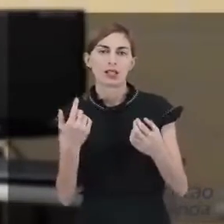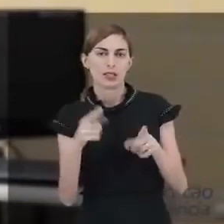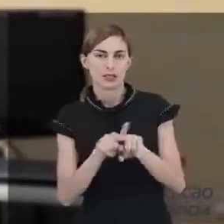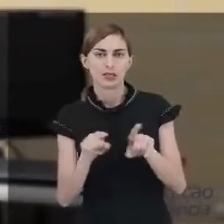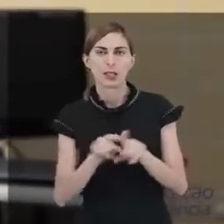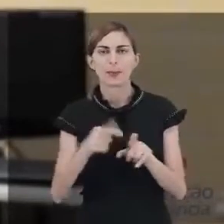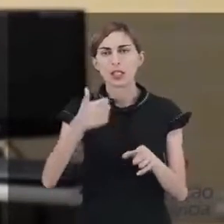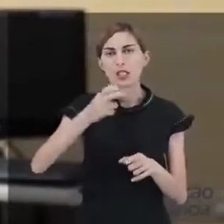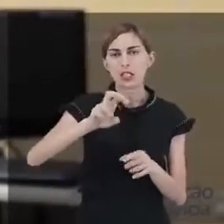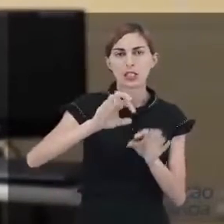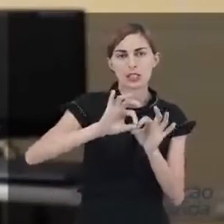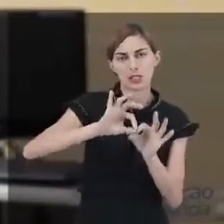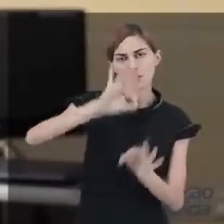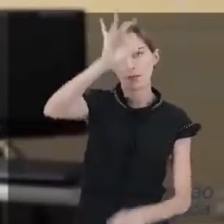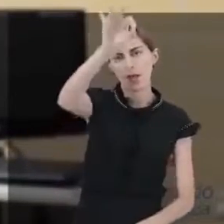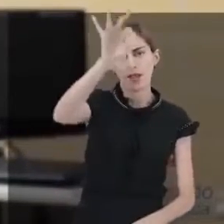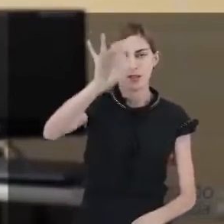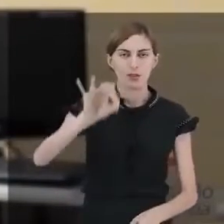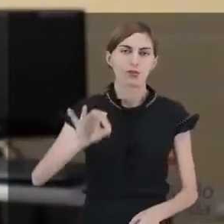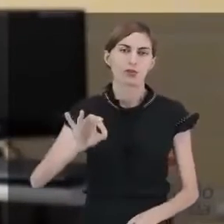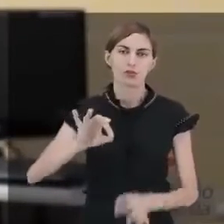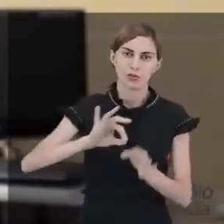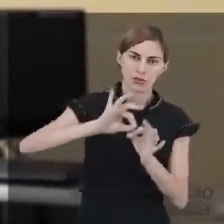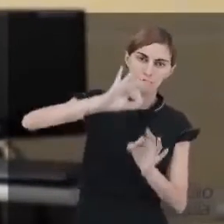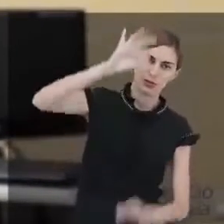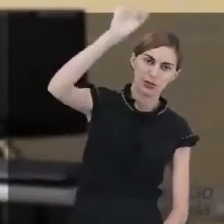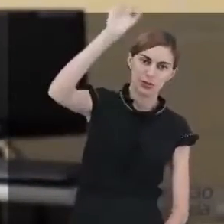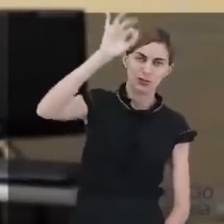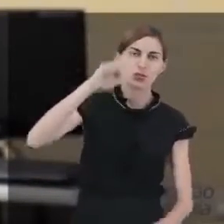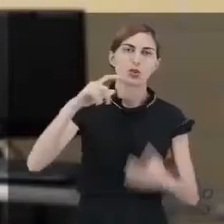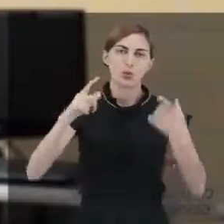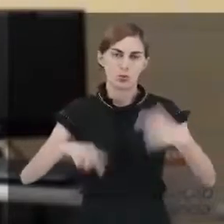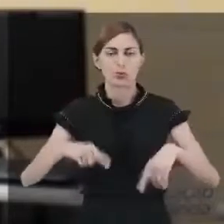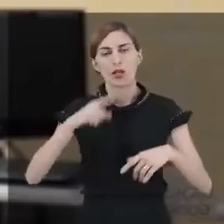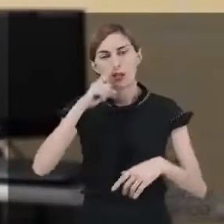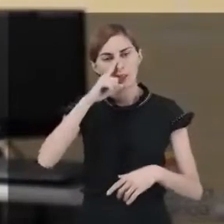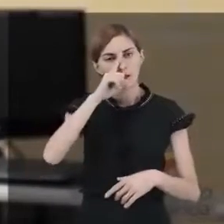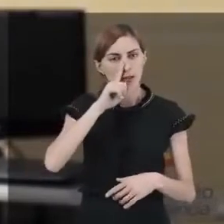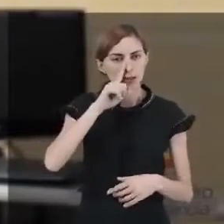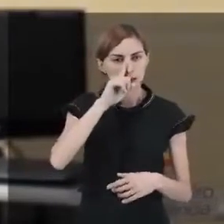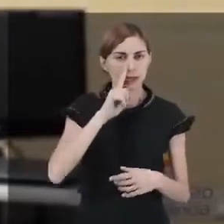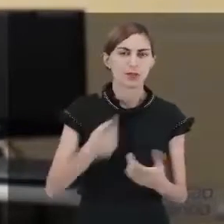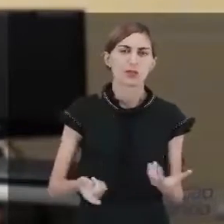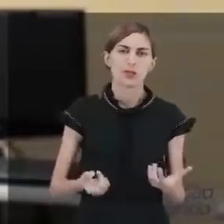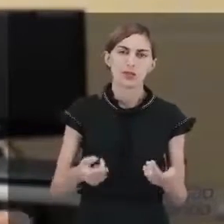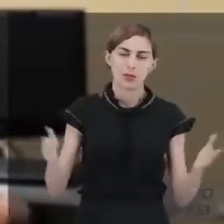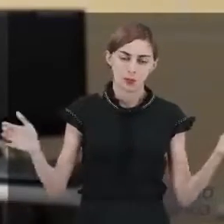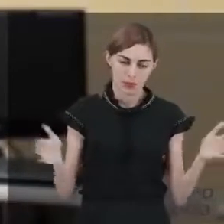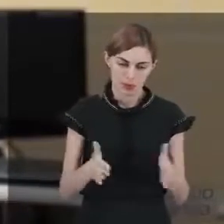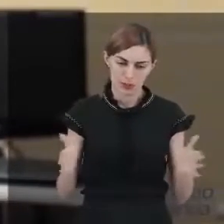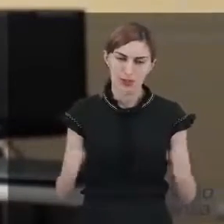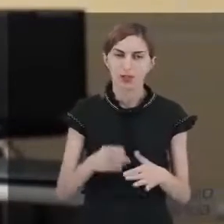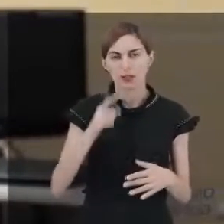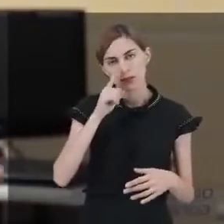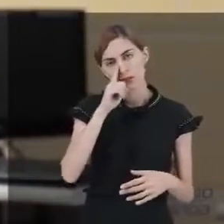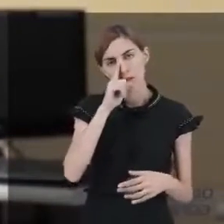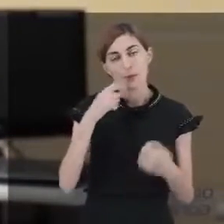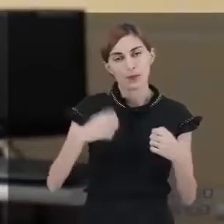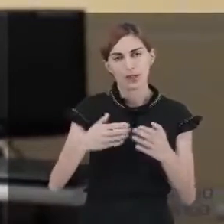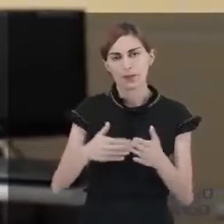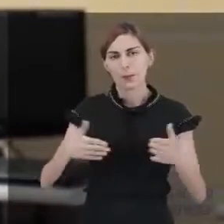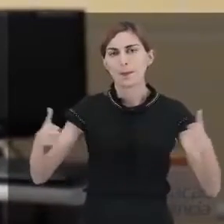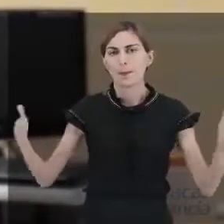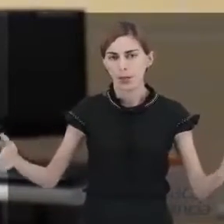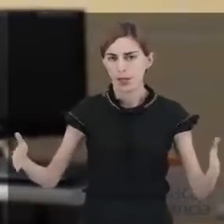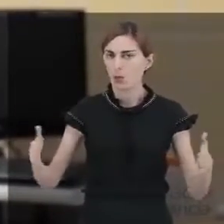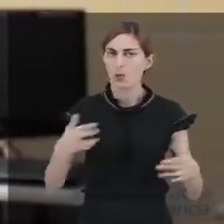superior a 15 metros, principalmente nas edificações de grande risco. Já nas edificações de médio e pequeno risco, pode ser um pouco maior, mas